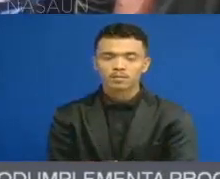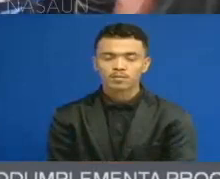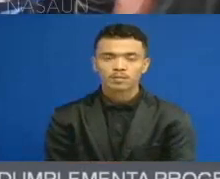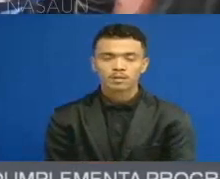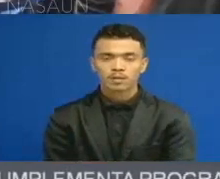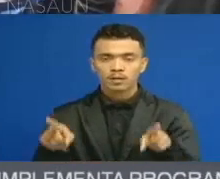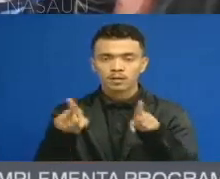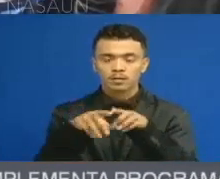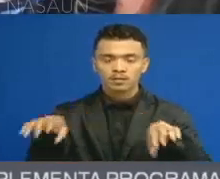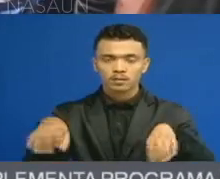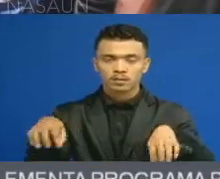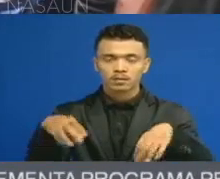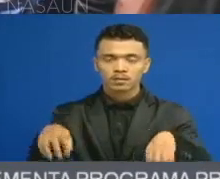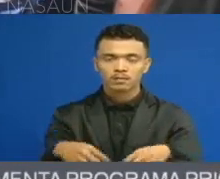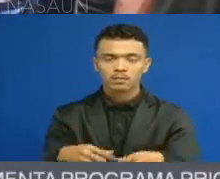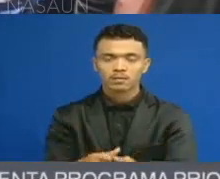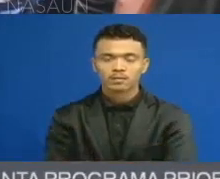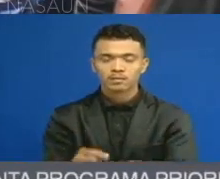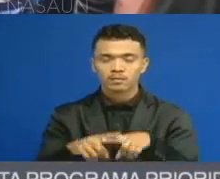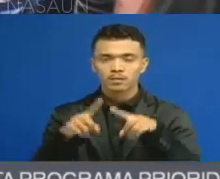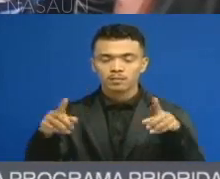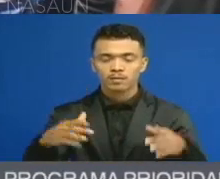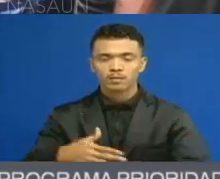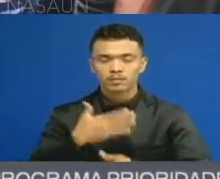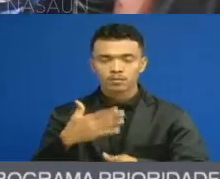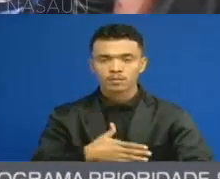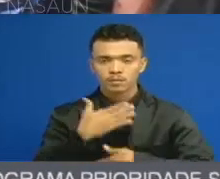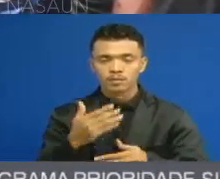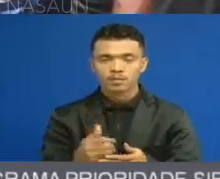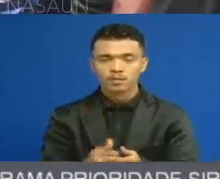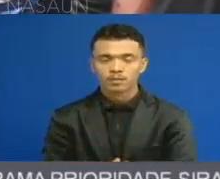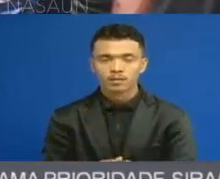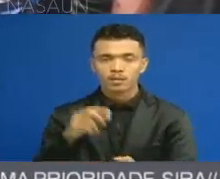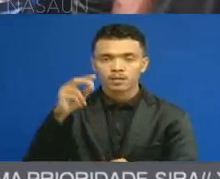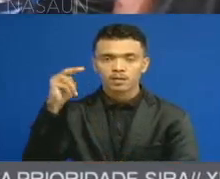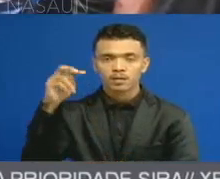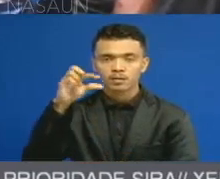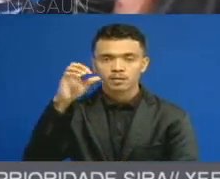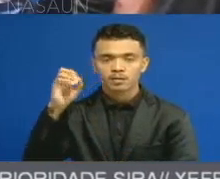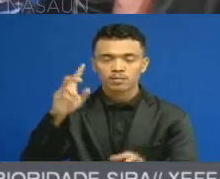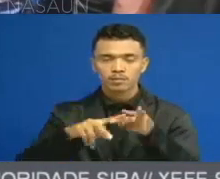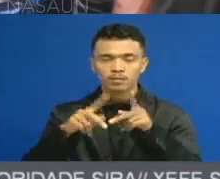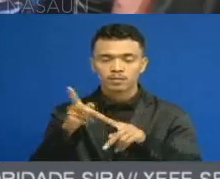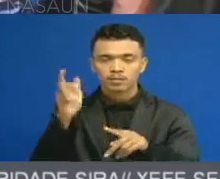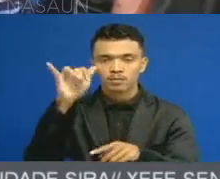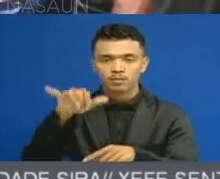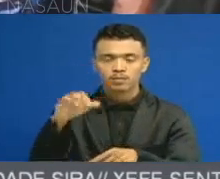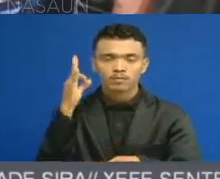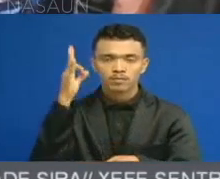o seu serviço, mas que voluntário, mas a minha contente. Não é o seu enzio parceiro, o futuro tem